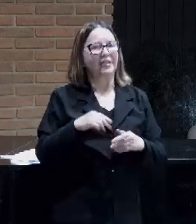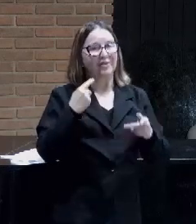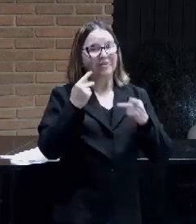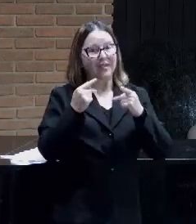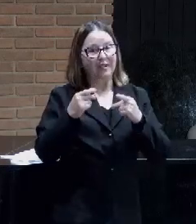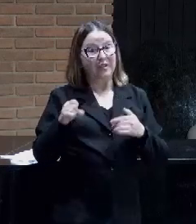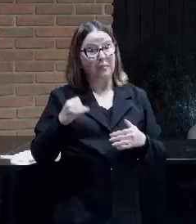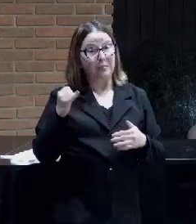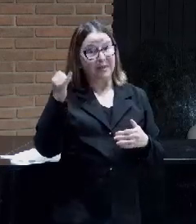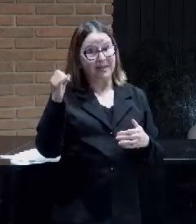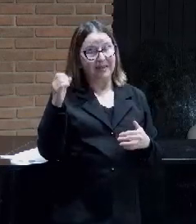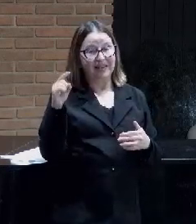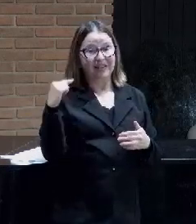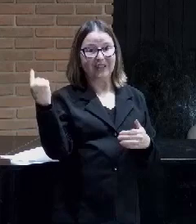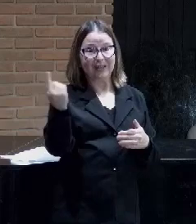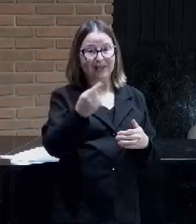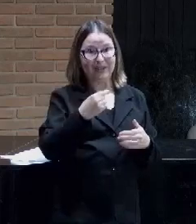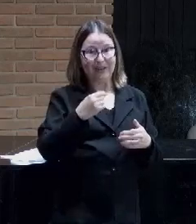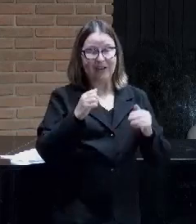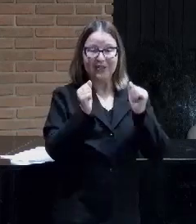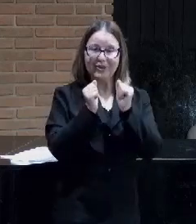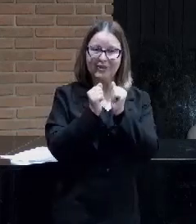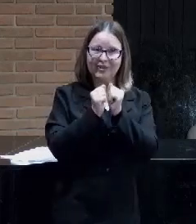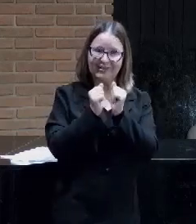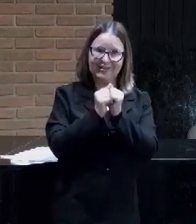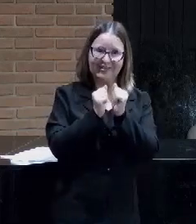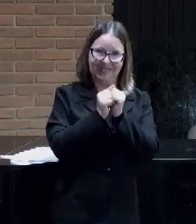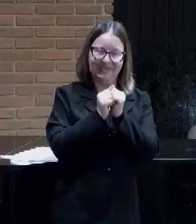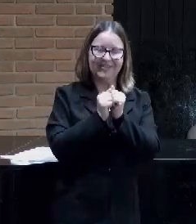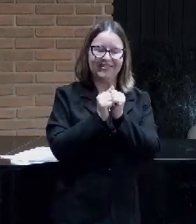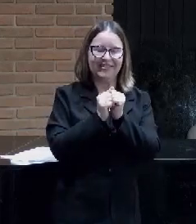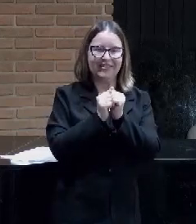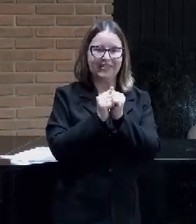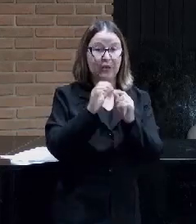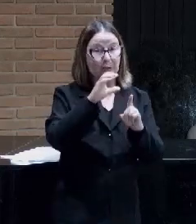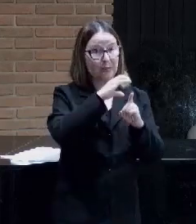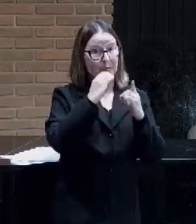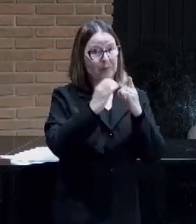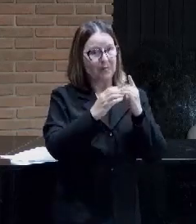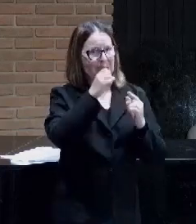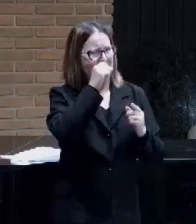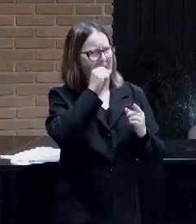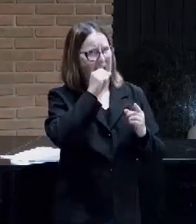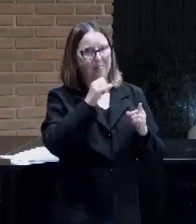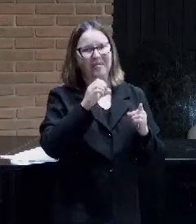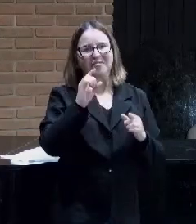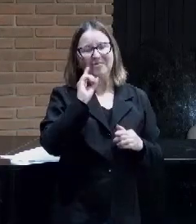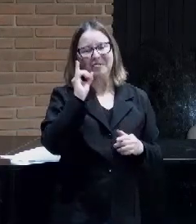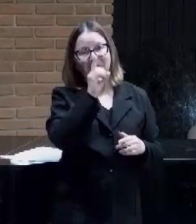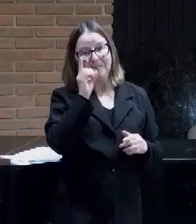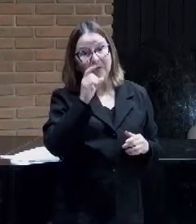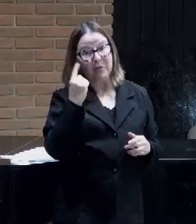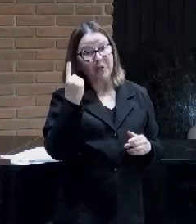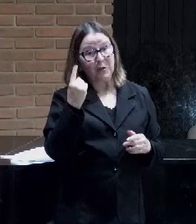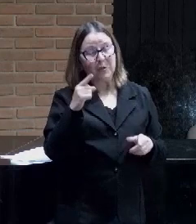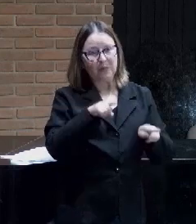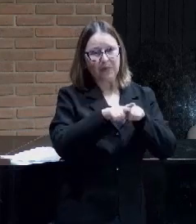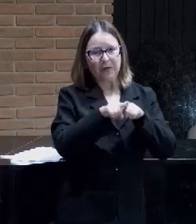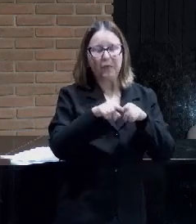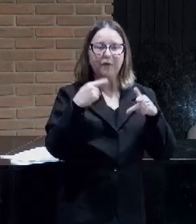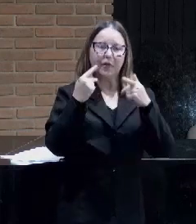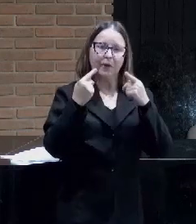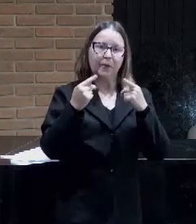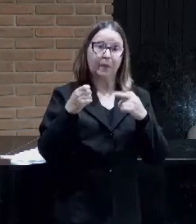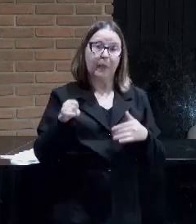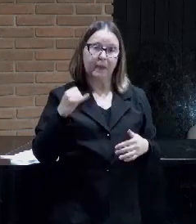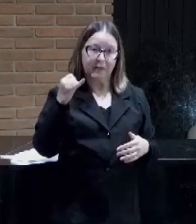de nós estarmos reunidos nos cultos de sábado, dos jovens, de domingo também. E um irmão falou sobre o fato de que é